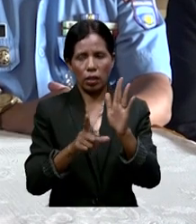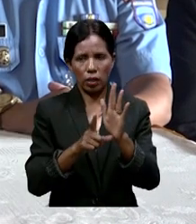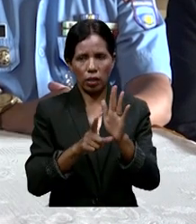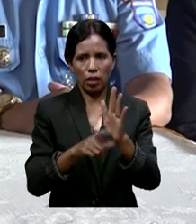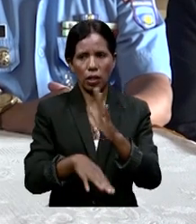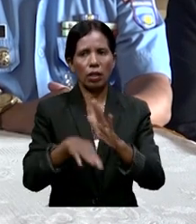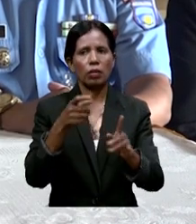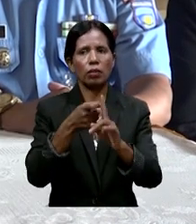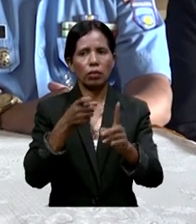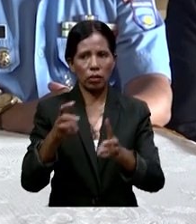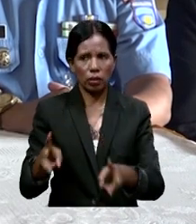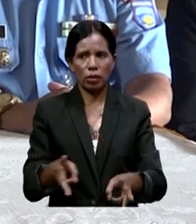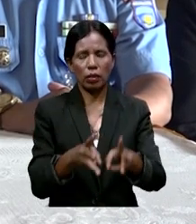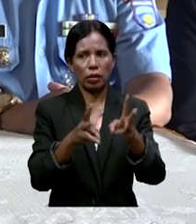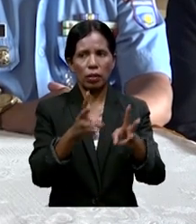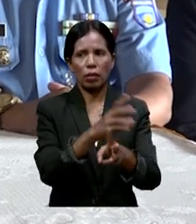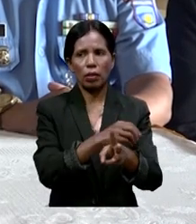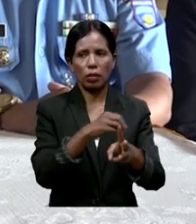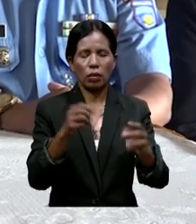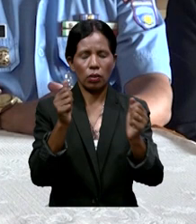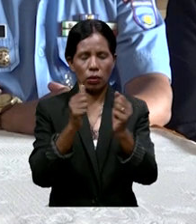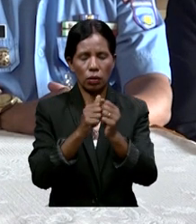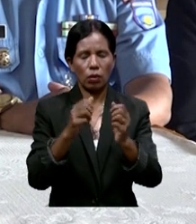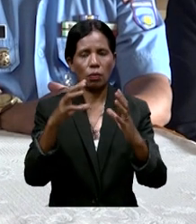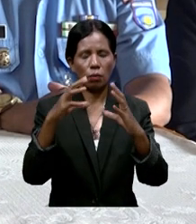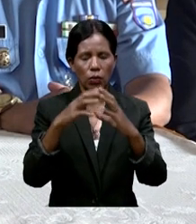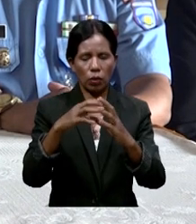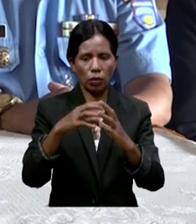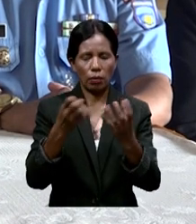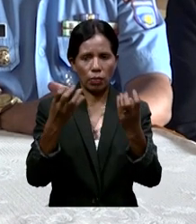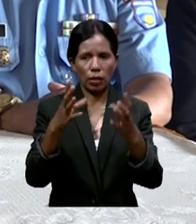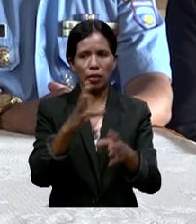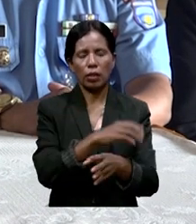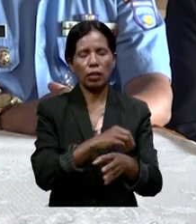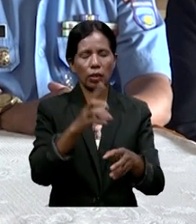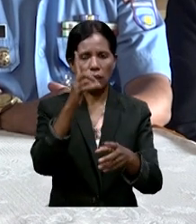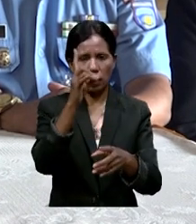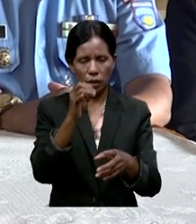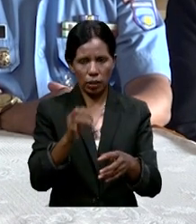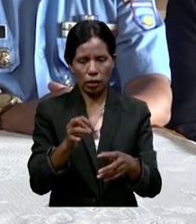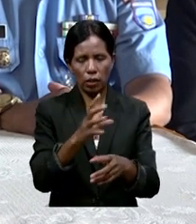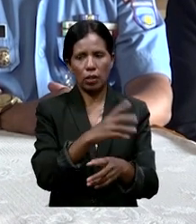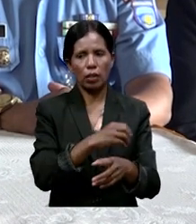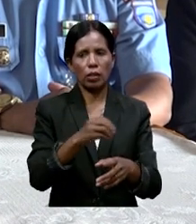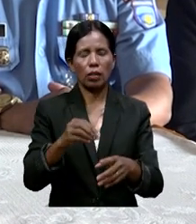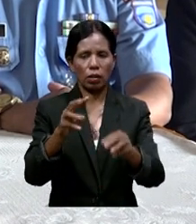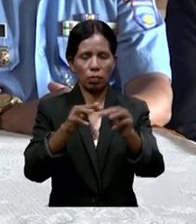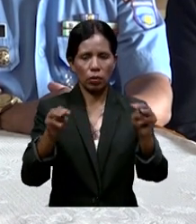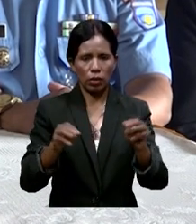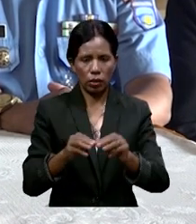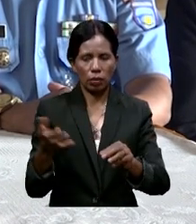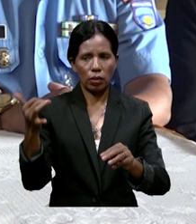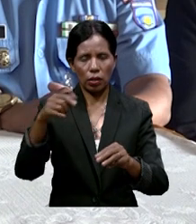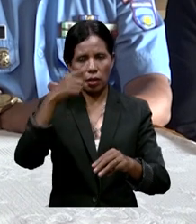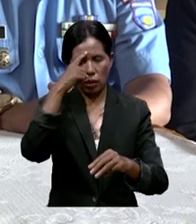husi nyadalan. Noho bola gulin mosu barak teves iha da cidade dili, no mos iha municipio sira,